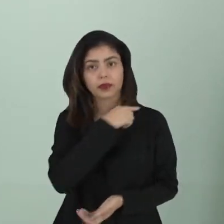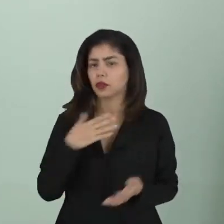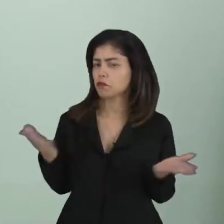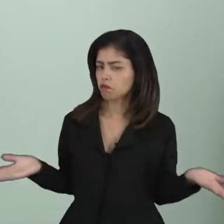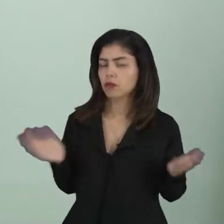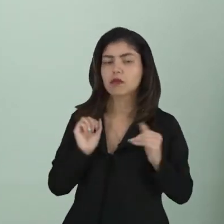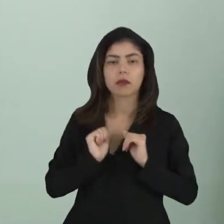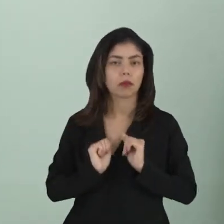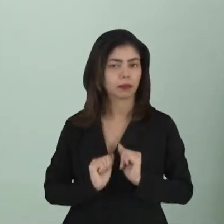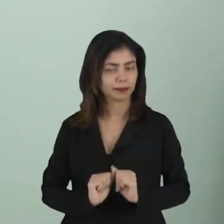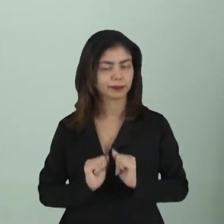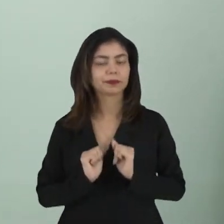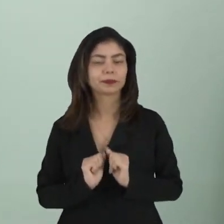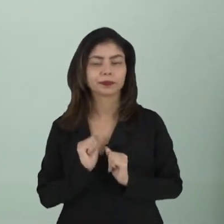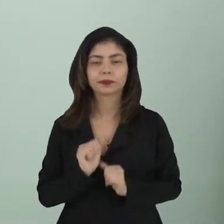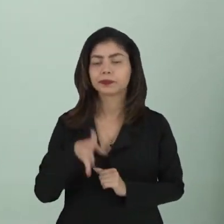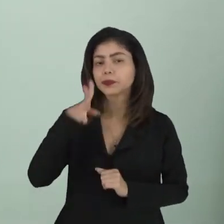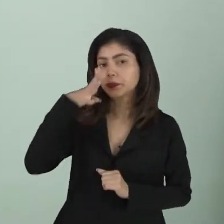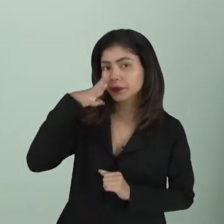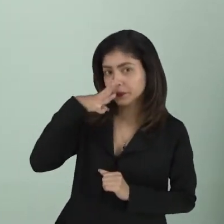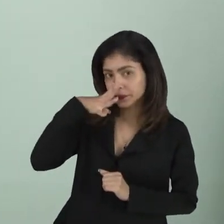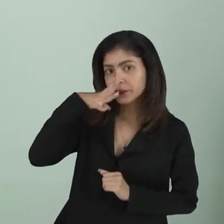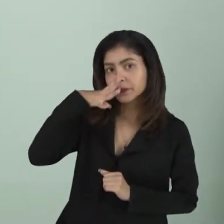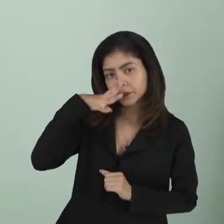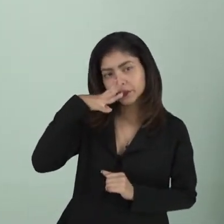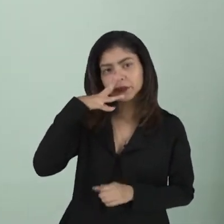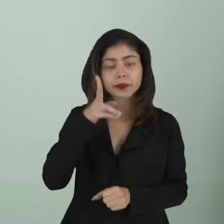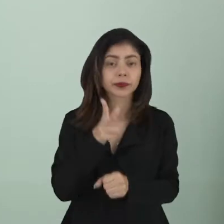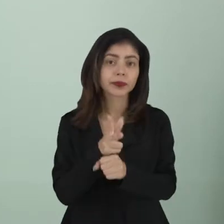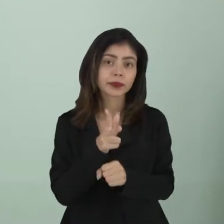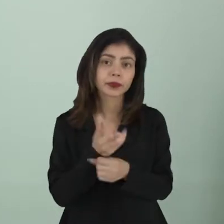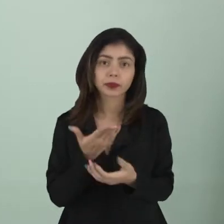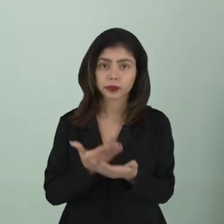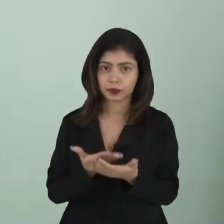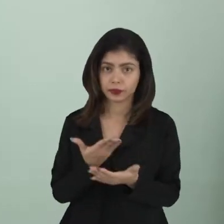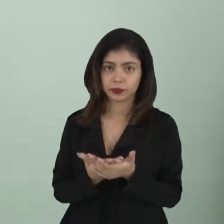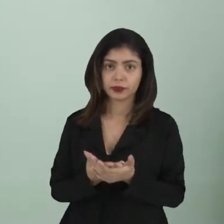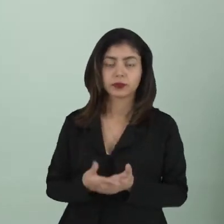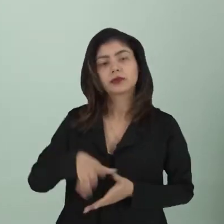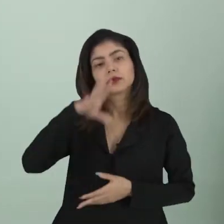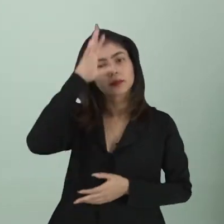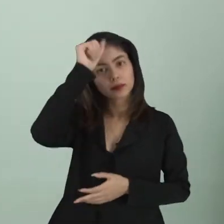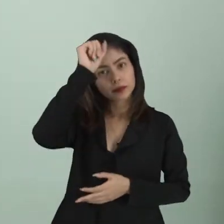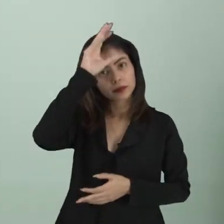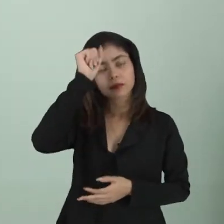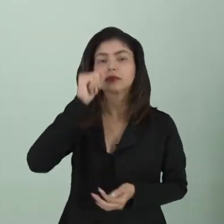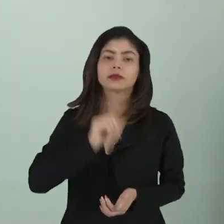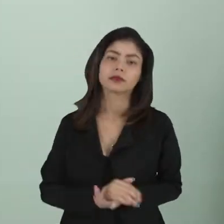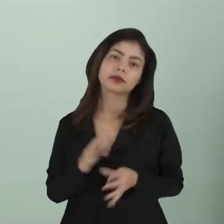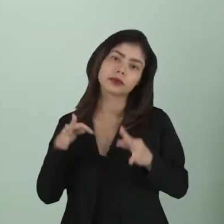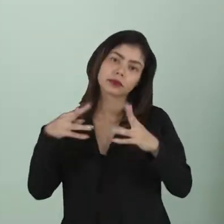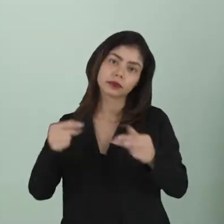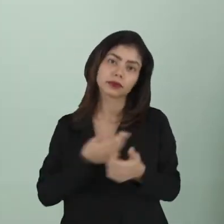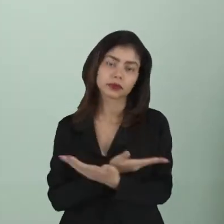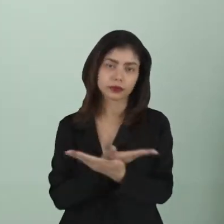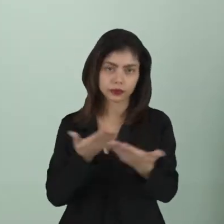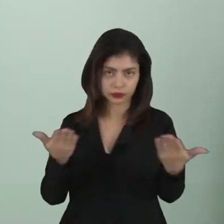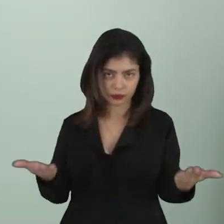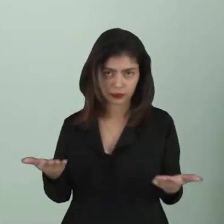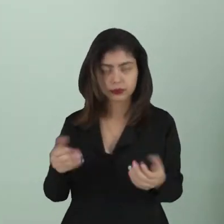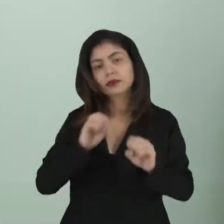nada impede de que você possa estar acompanhando esta videoaula e aprender com tudo aquilo que